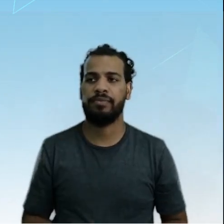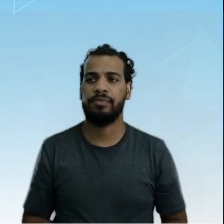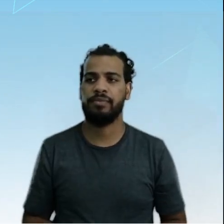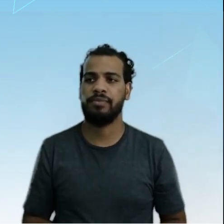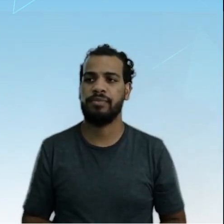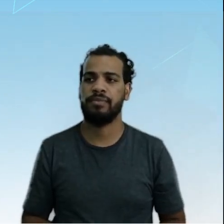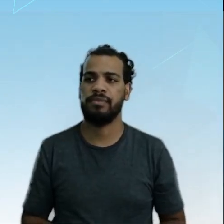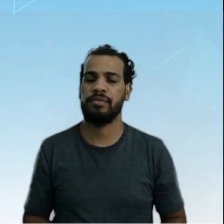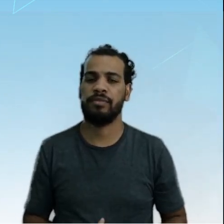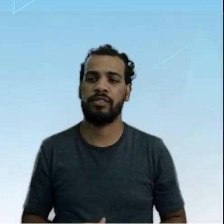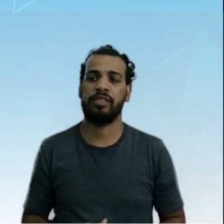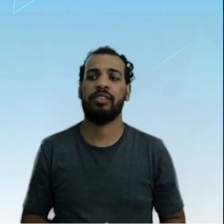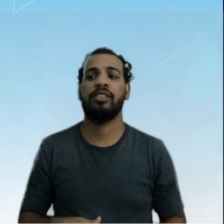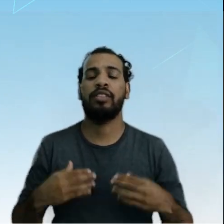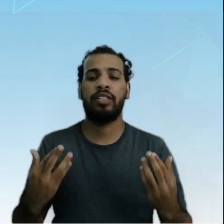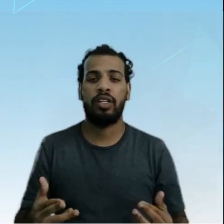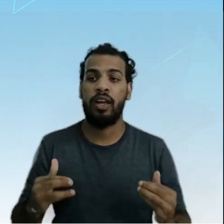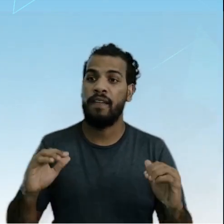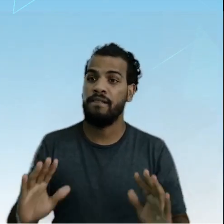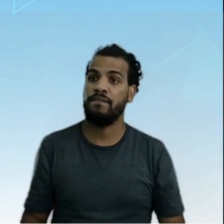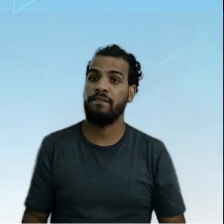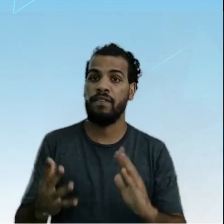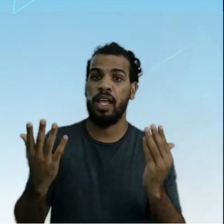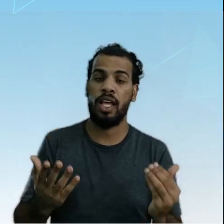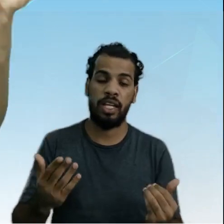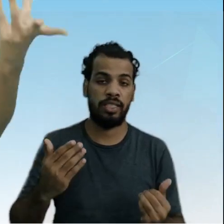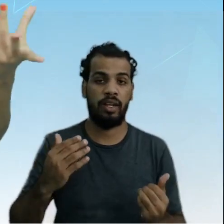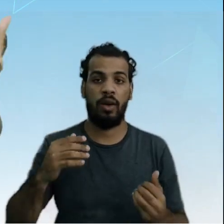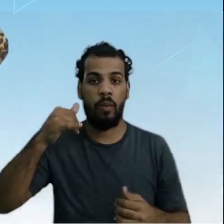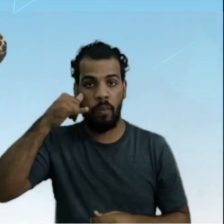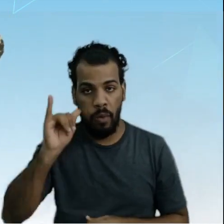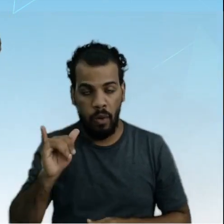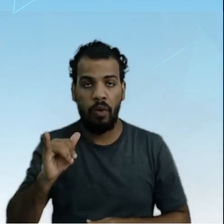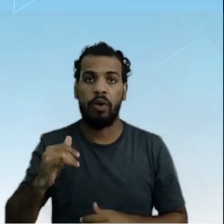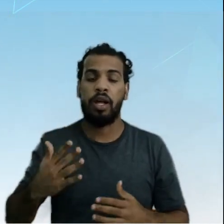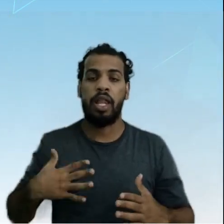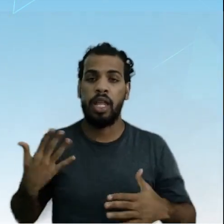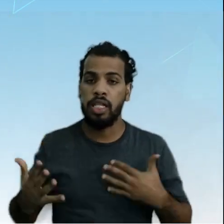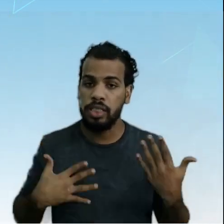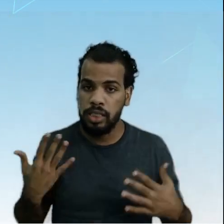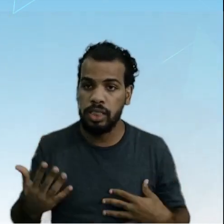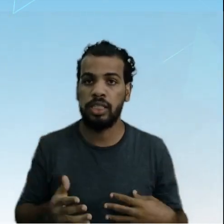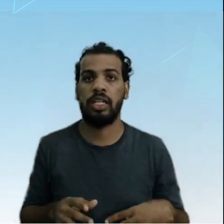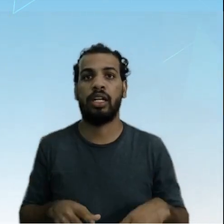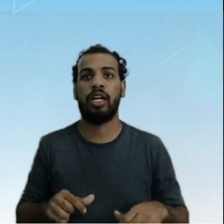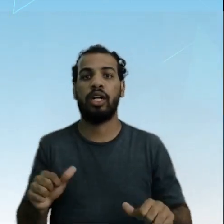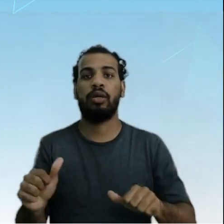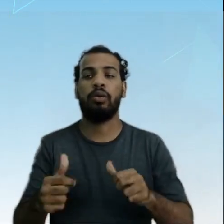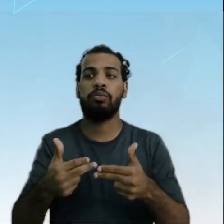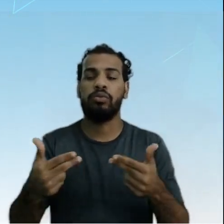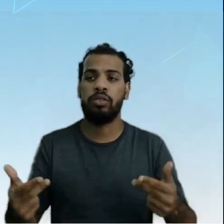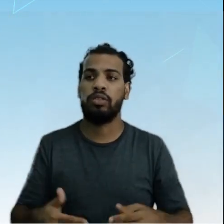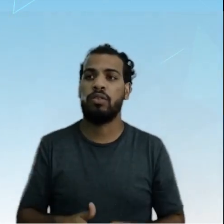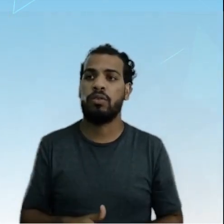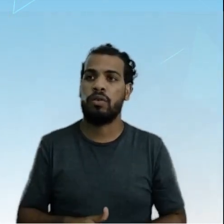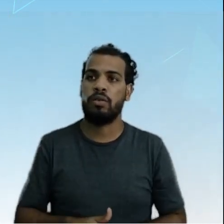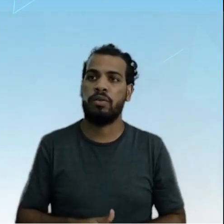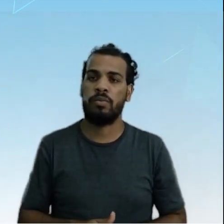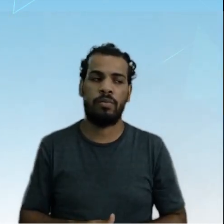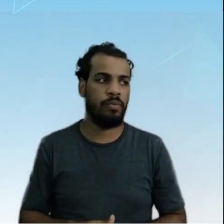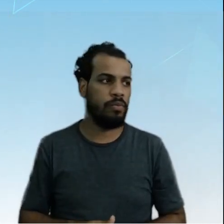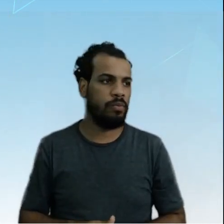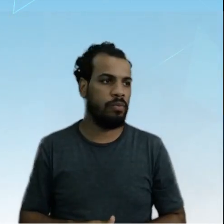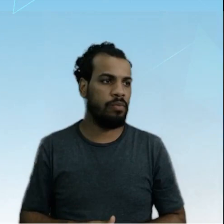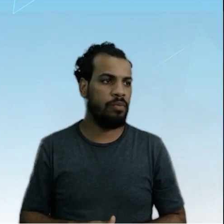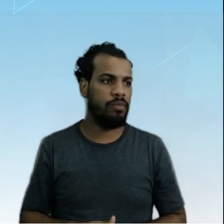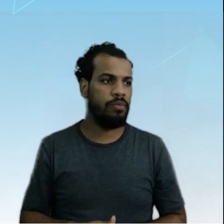lembra muito essa entoada, essa festa do boi, algo que traz alegria, que traz as mudanças. Ô, professora Adriana, também